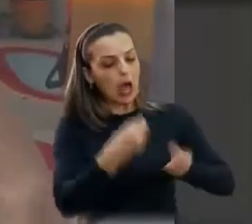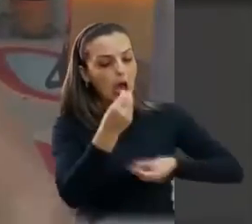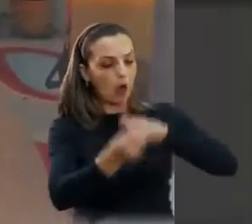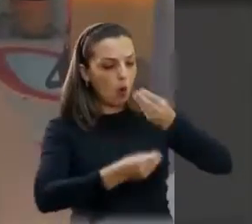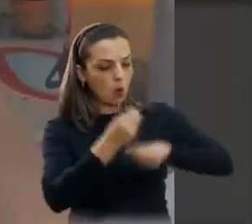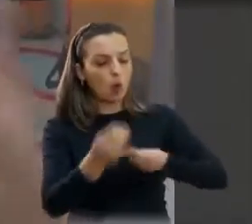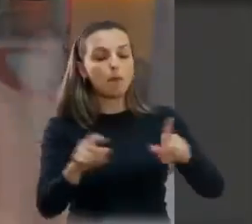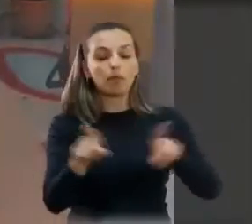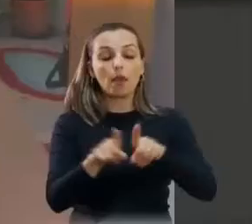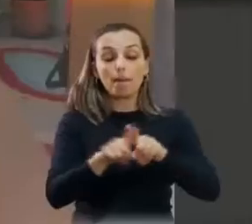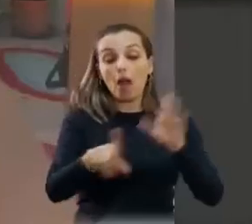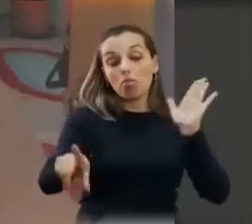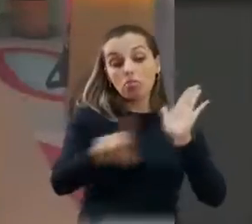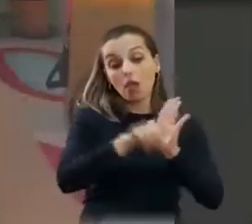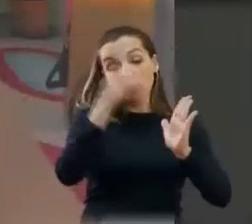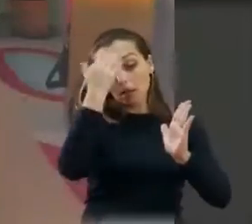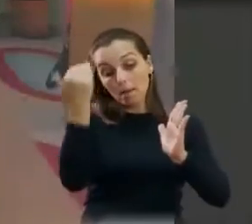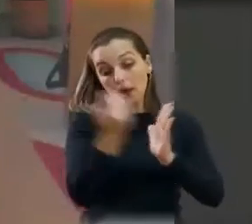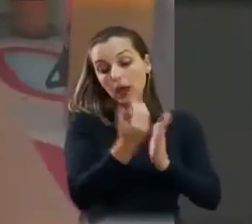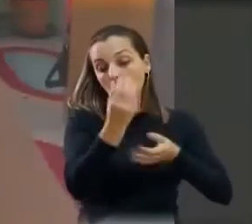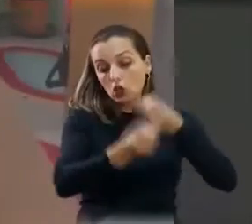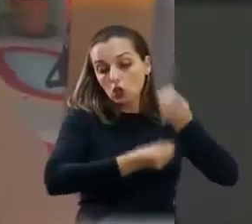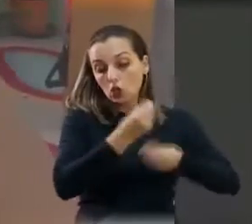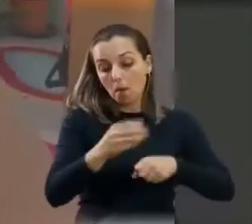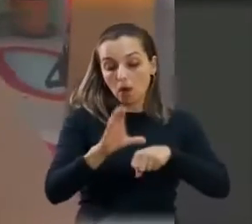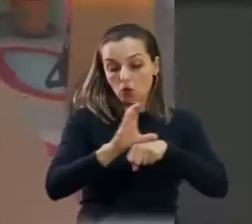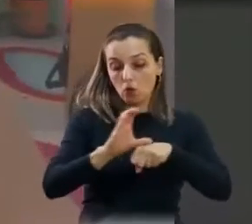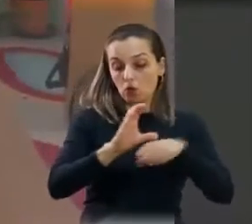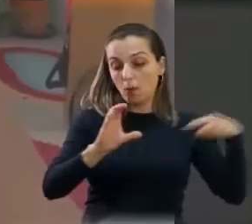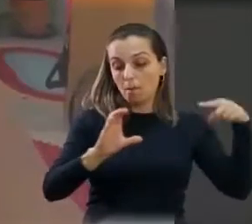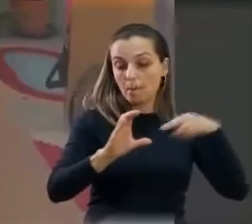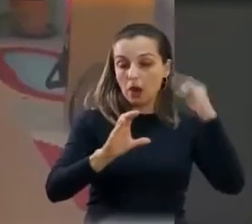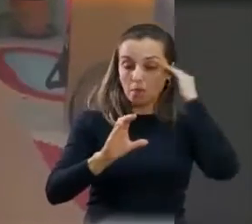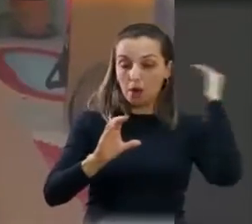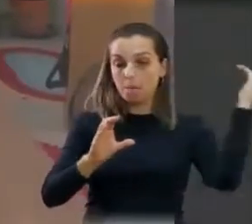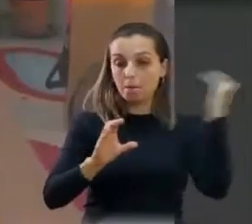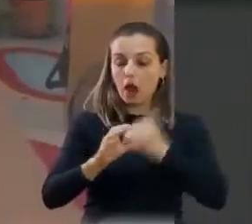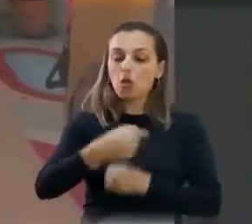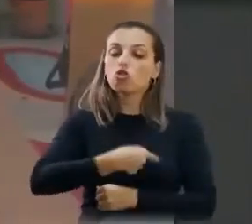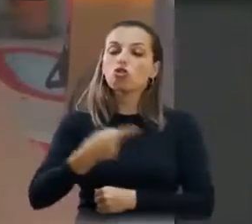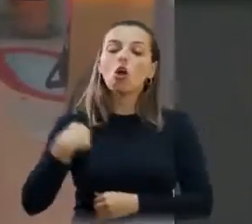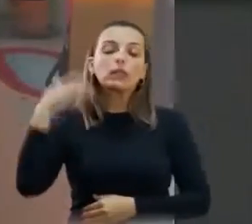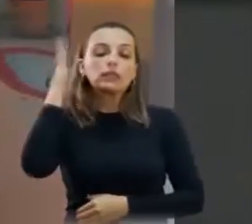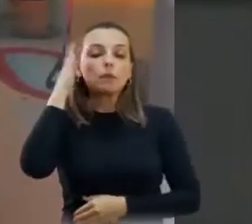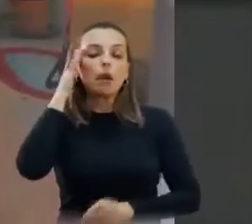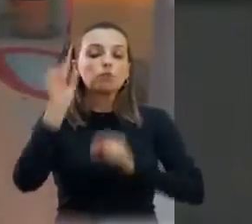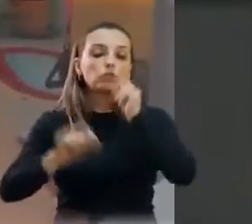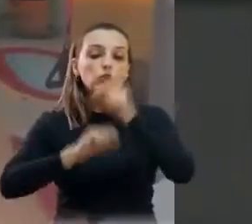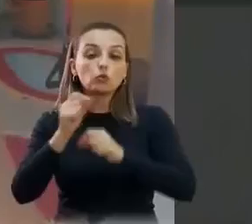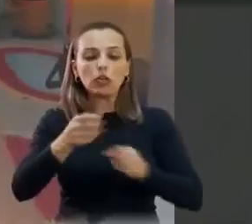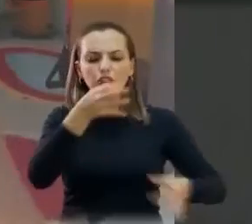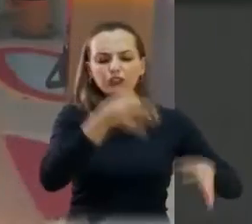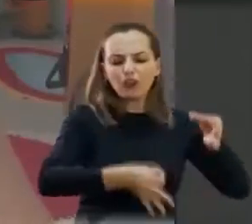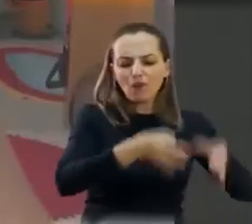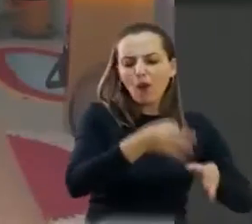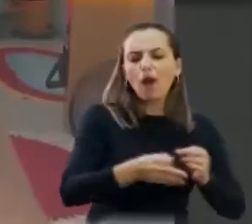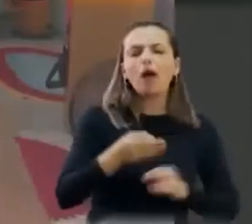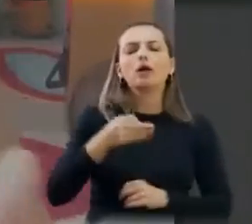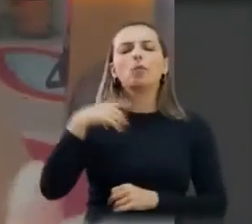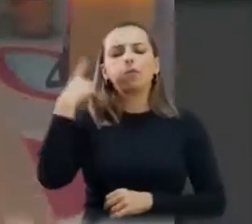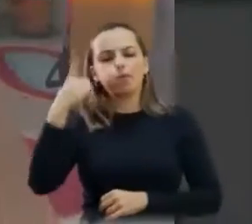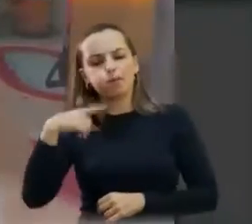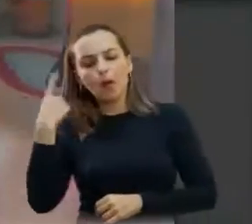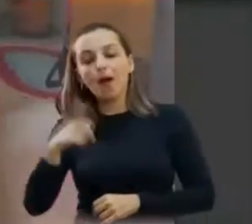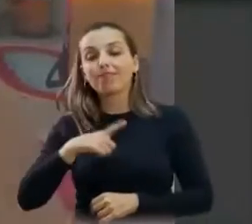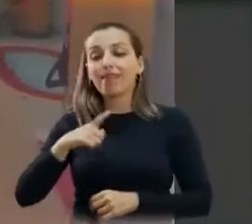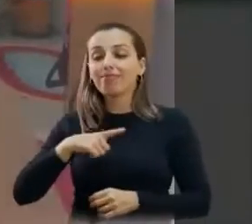e também da legalidade com base na Constituição Federal. Nós sabemos que juízes, advogados